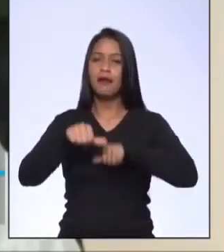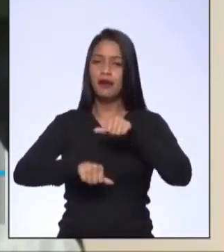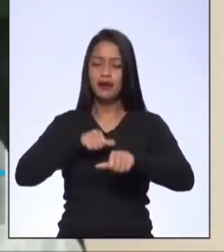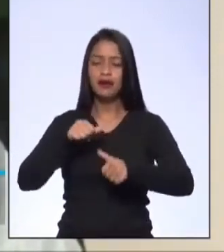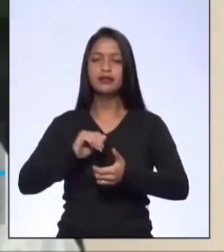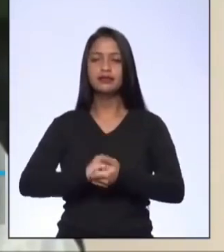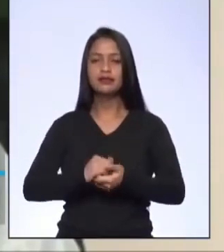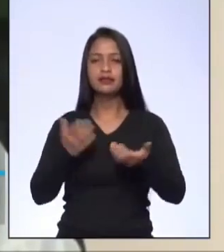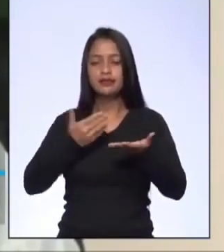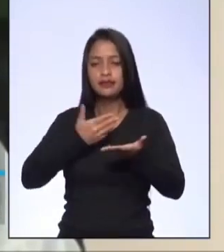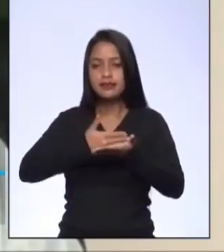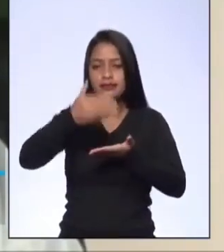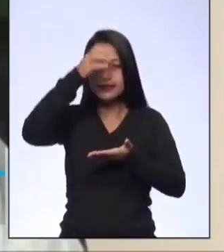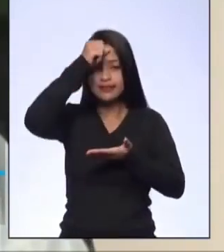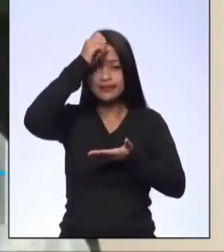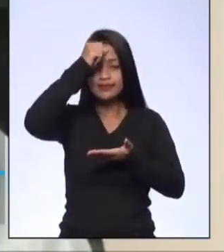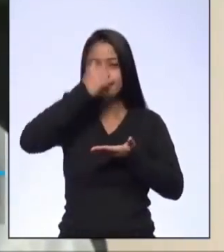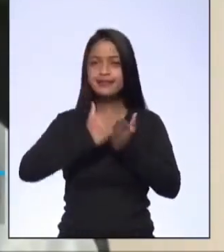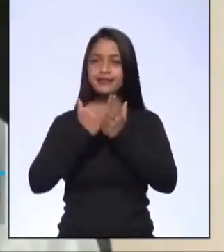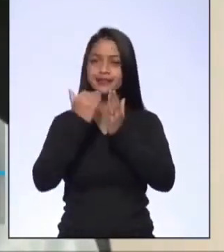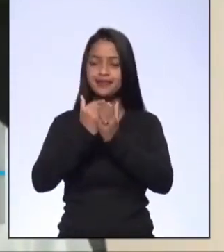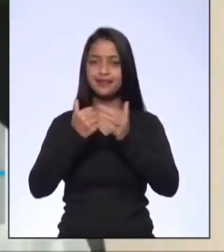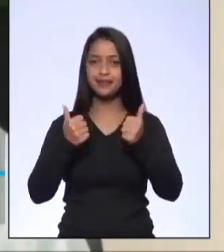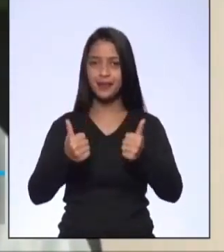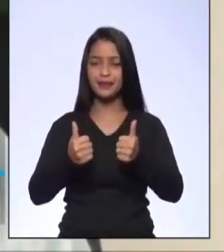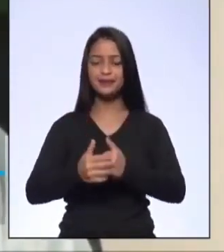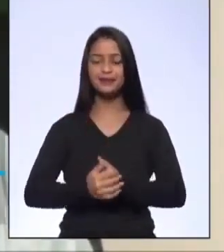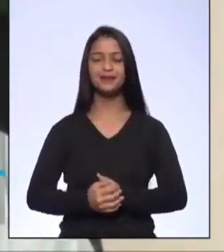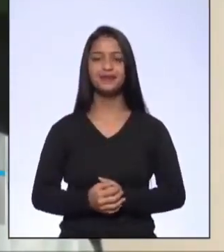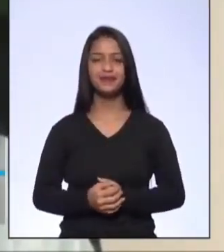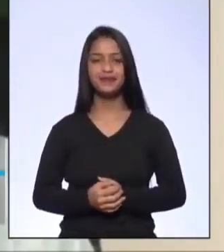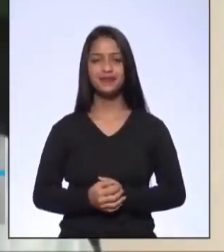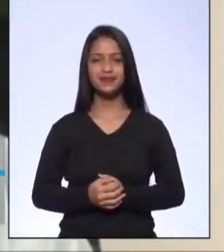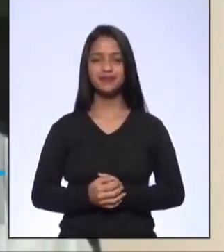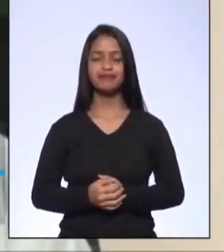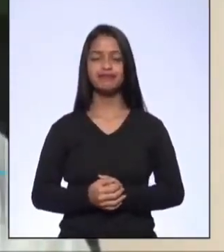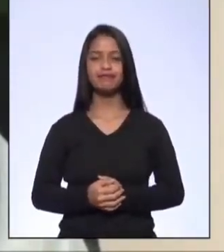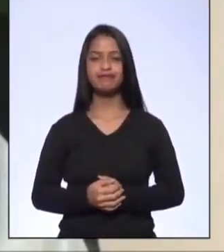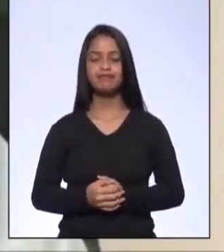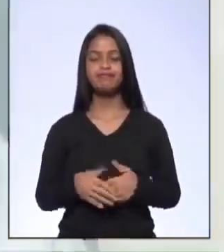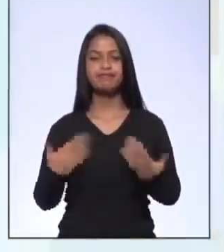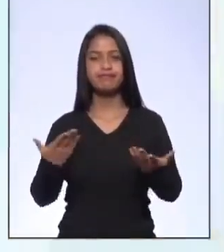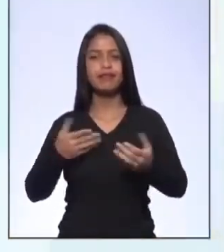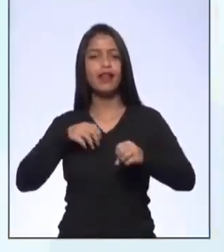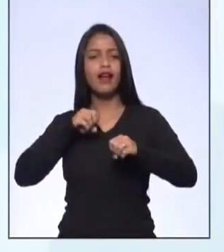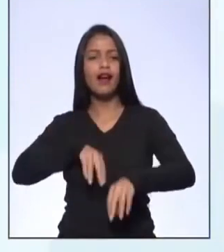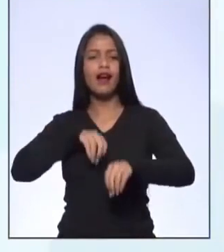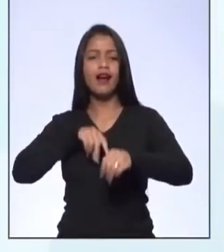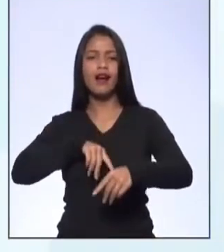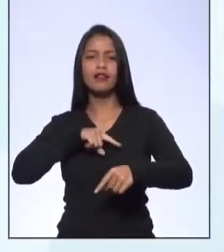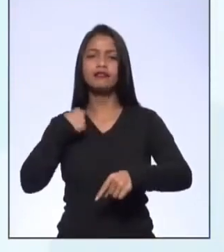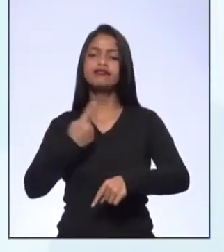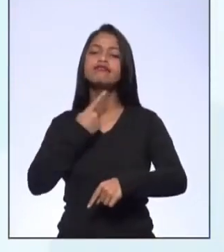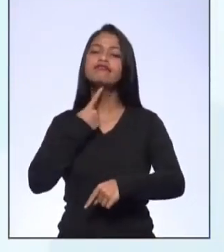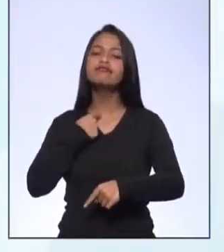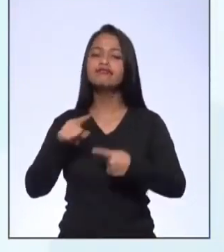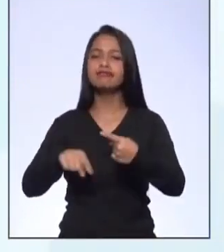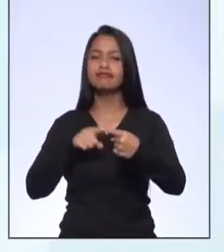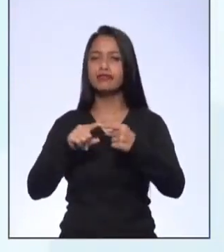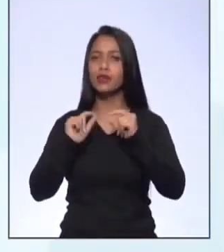trabalhar isso hoje. Tá bom? Bom, o que a gente pretende fazer aqui nesta aula? Então, no slide 5 aí,